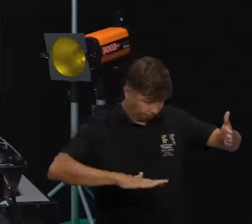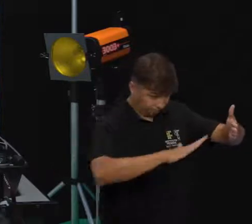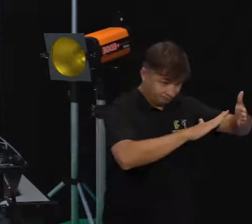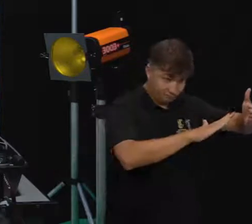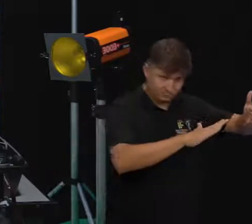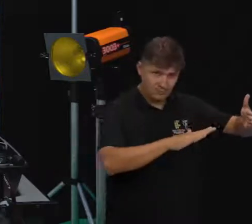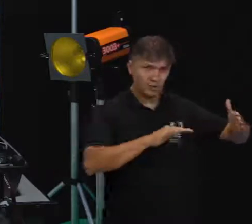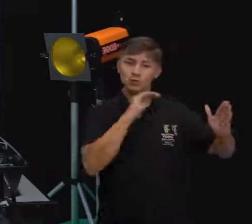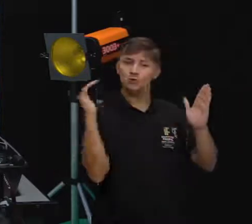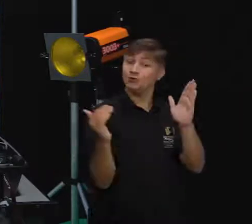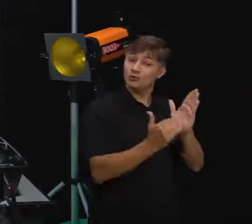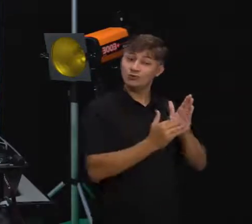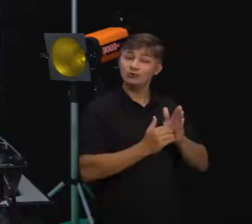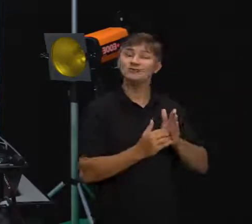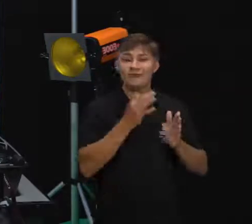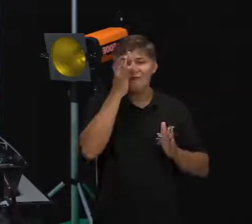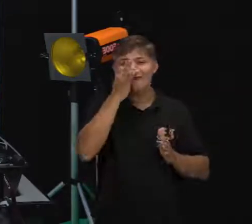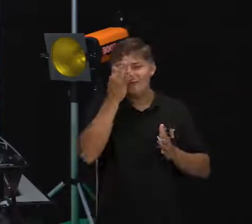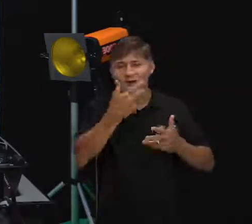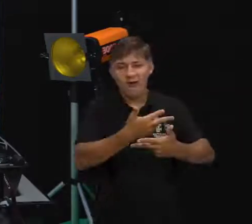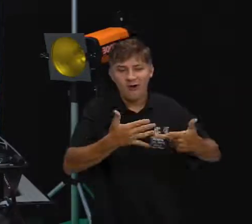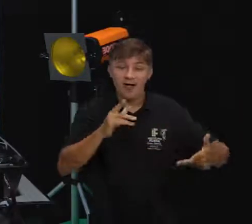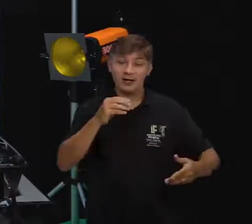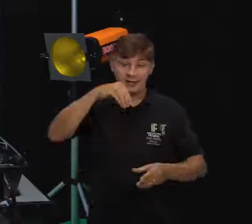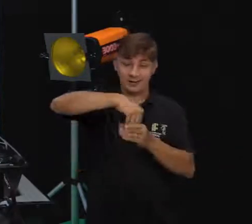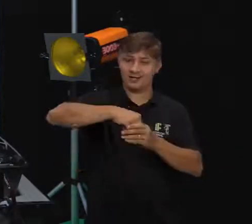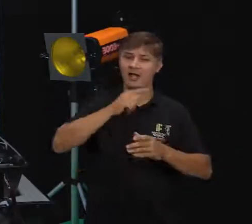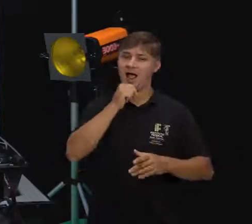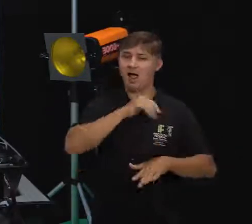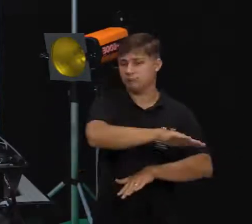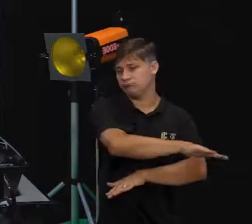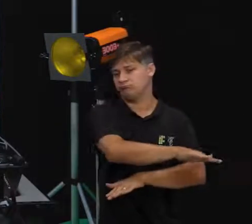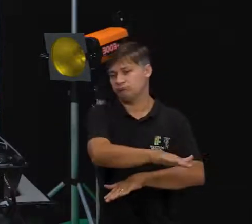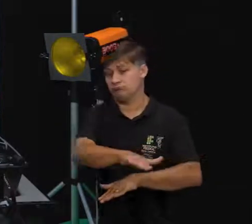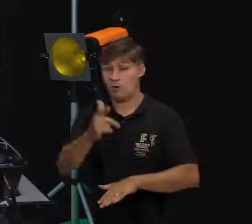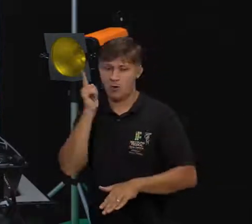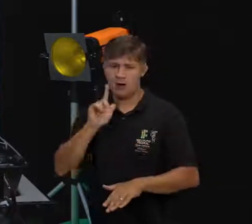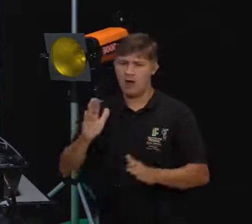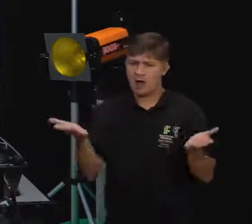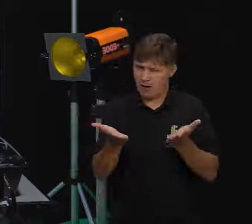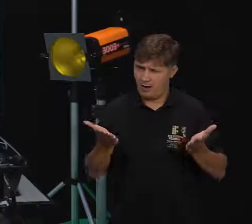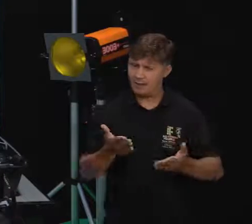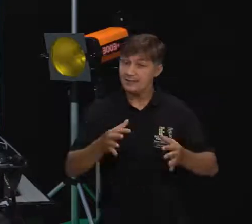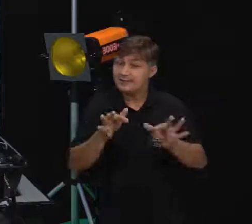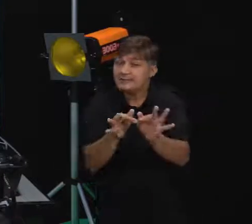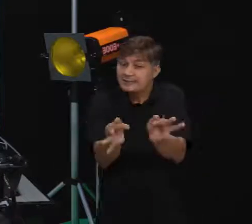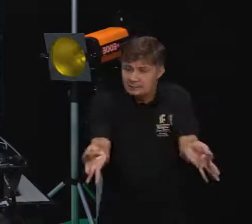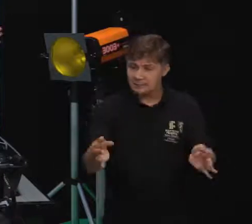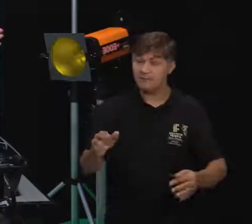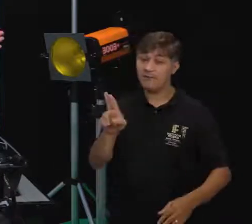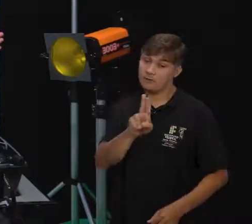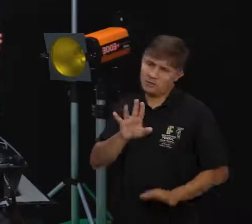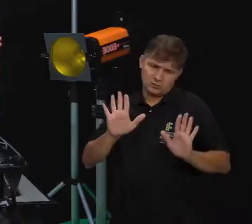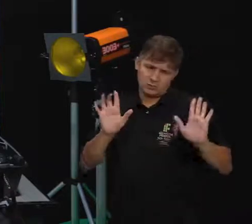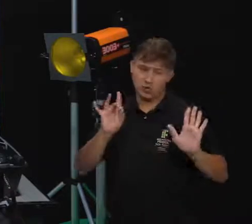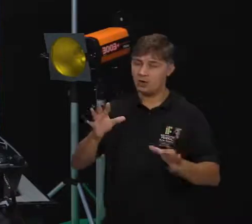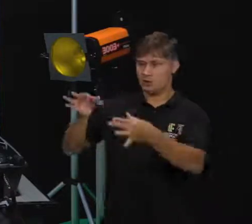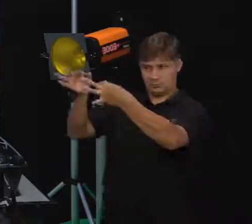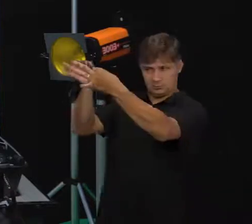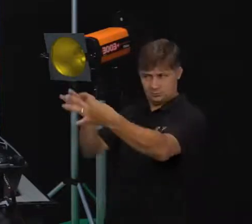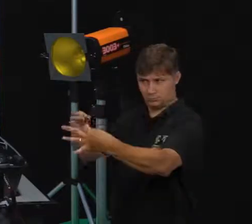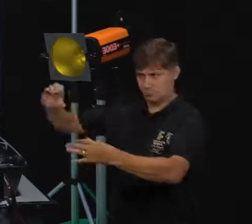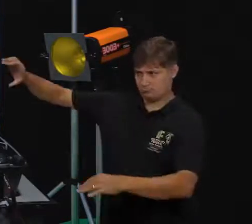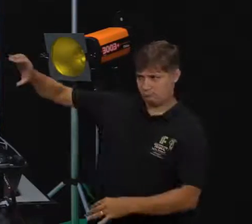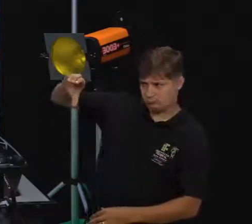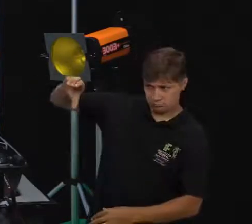vai aparecer tudo florido aqui na água. Então, para esse exemplo agora, para simplificar, né? A gente vai usar a gelatina amarela, então